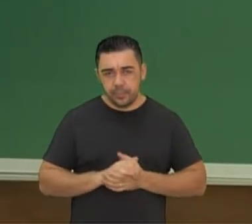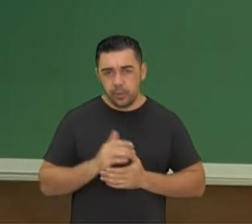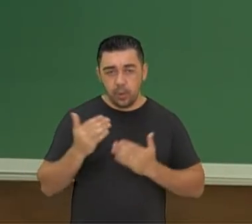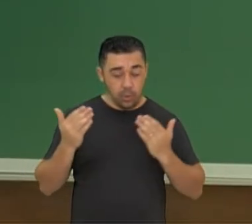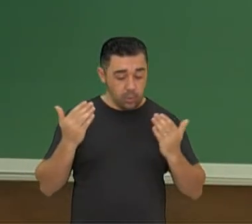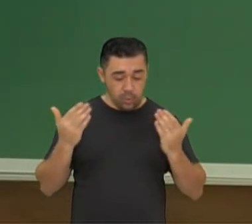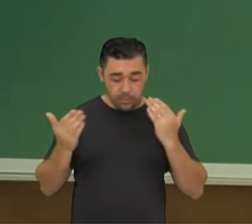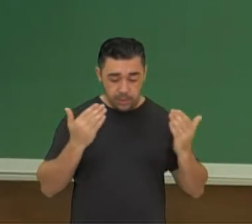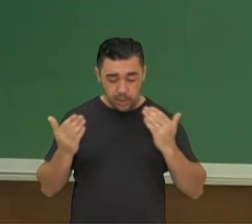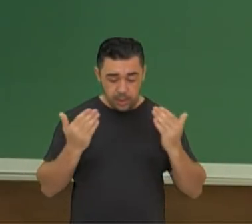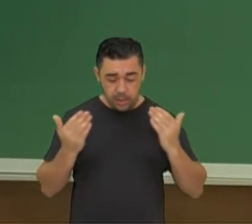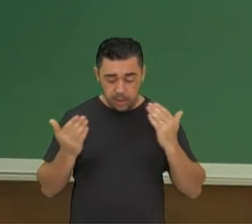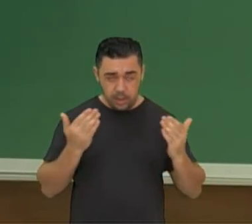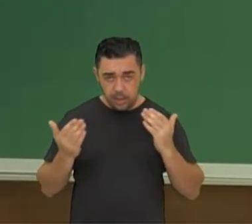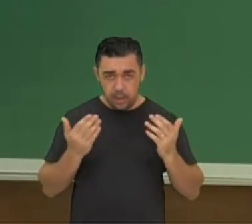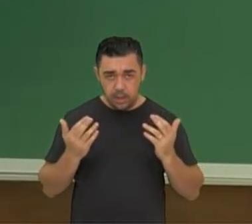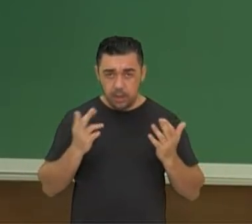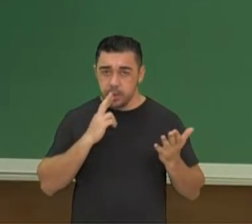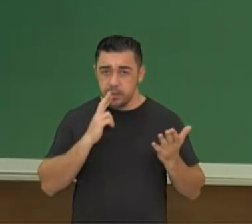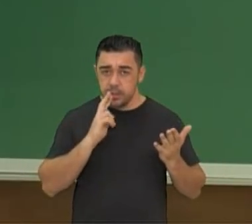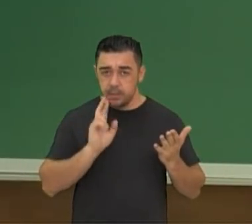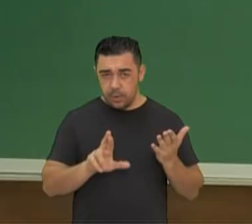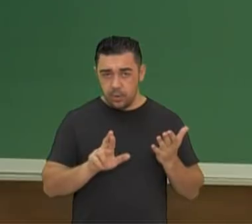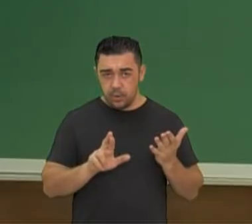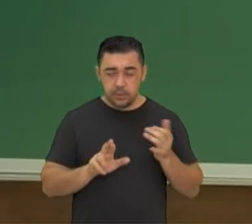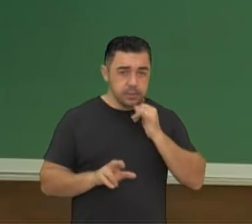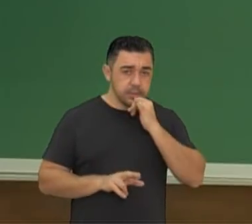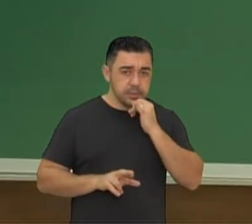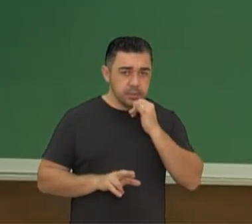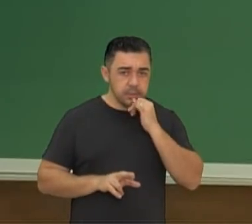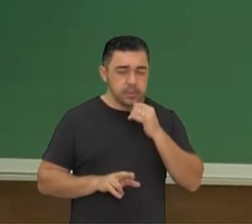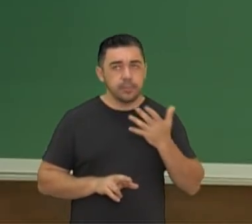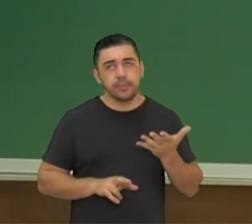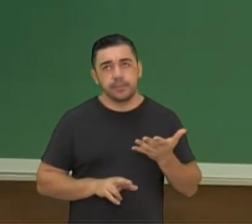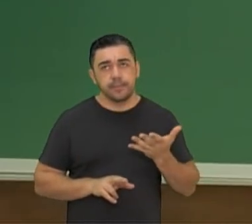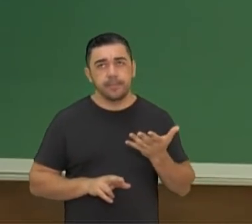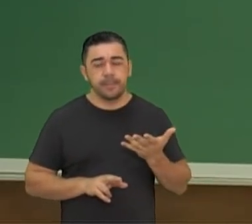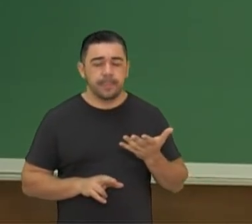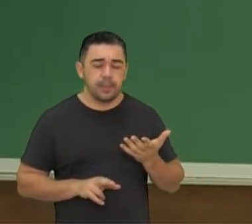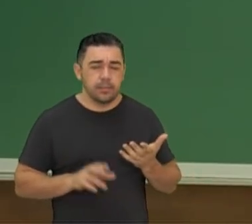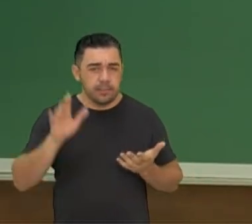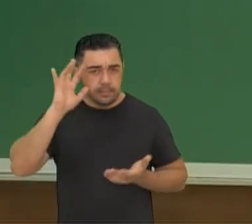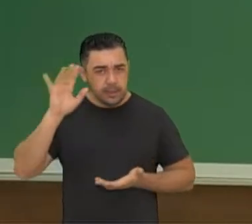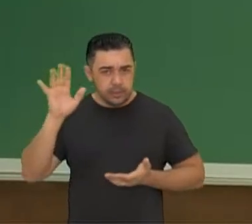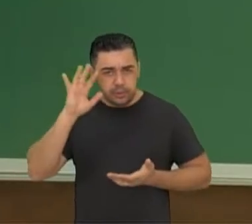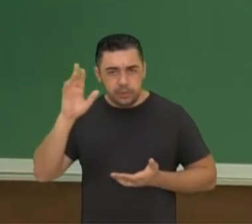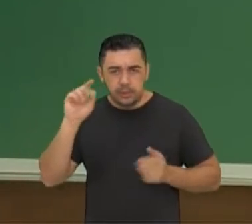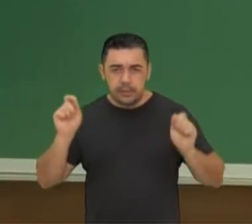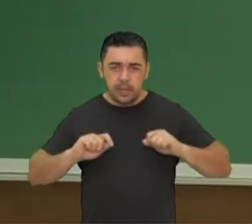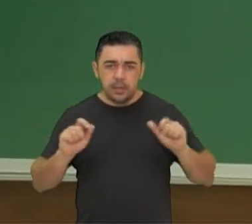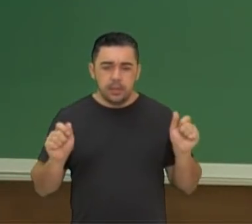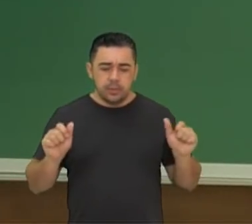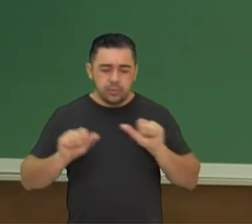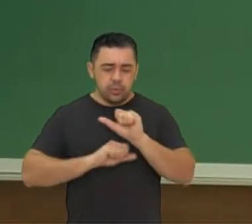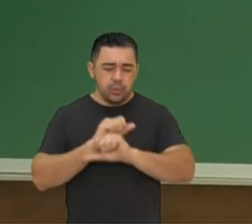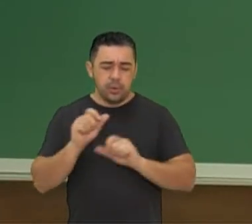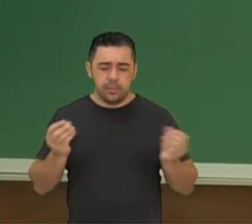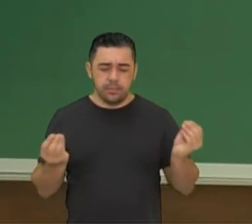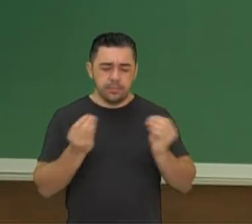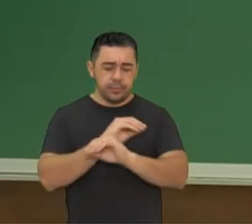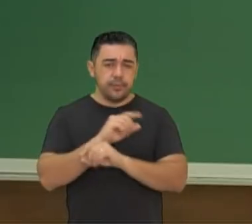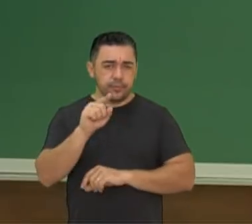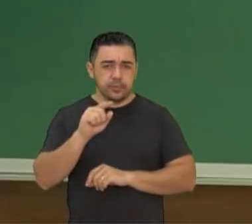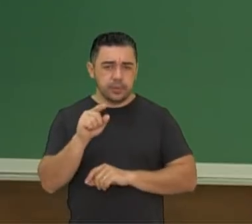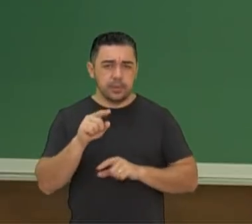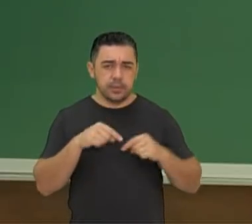compara a resposta, né? Quando você compara a resposta, imagina aí que você estivesse na sala de aula e